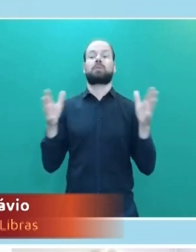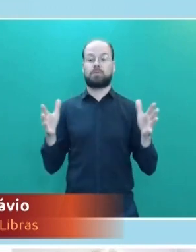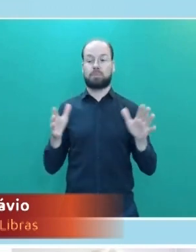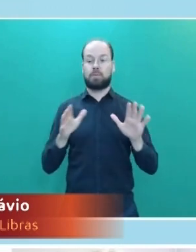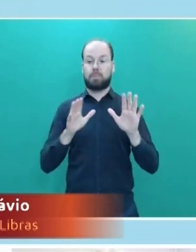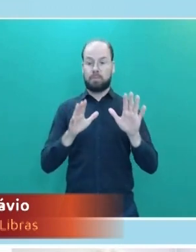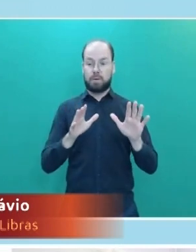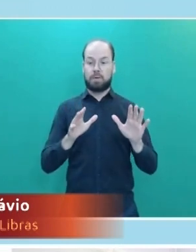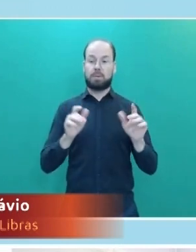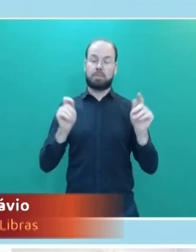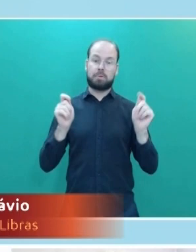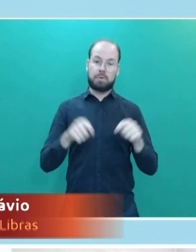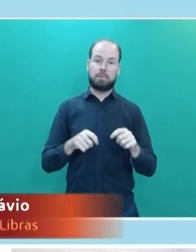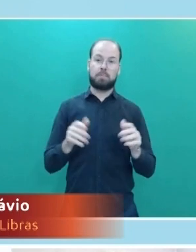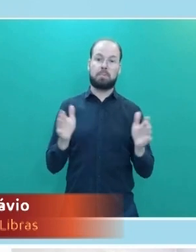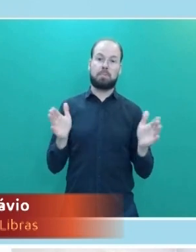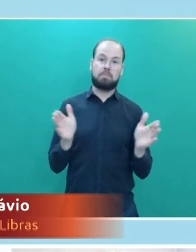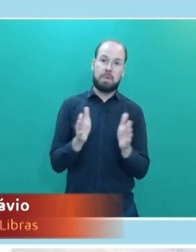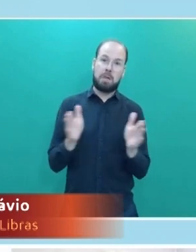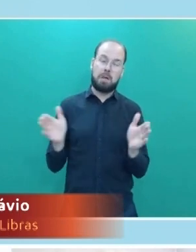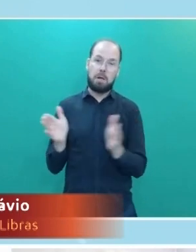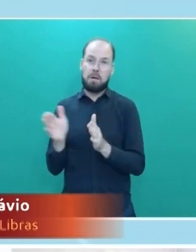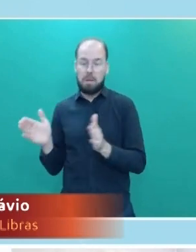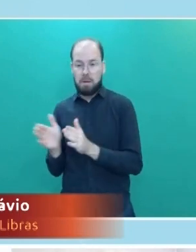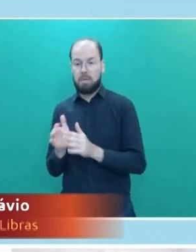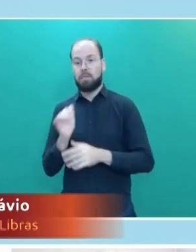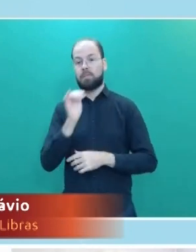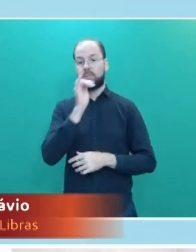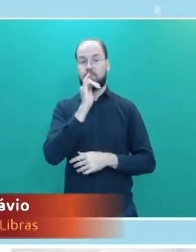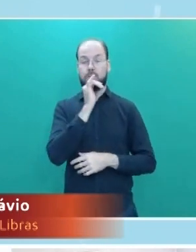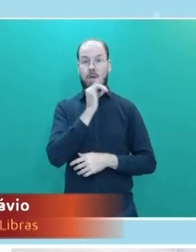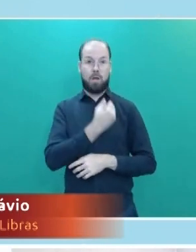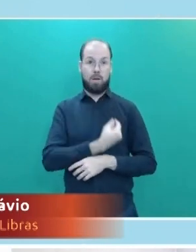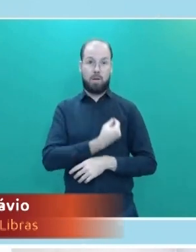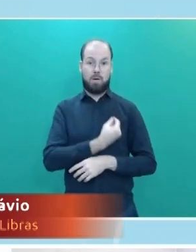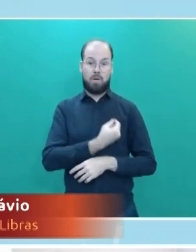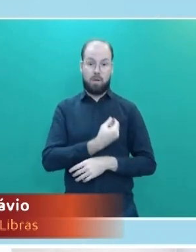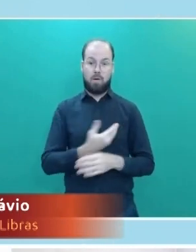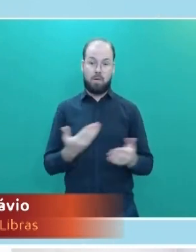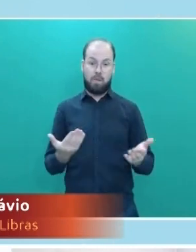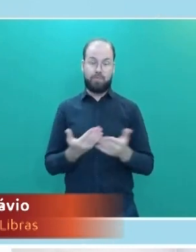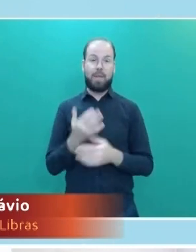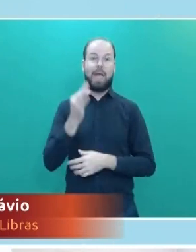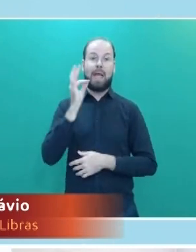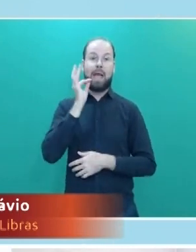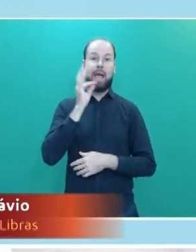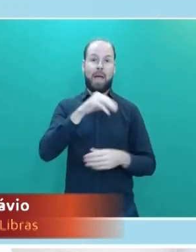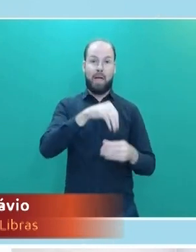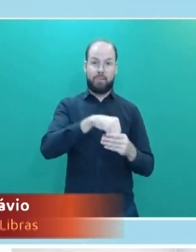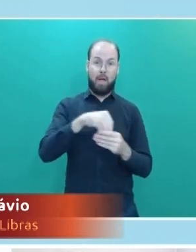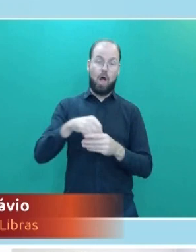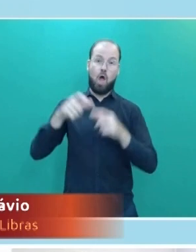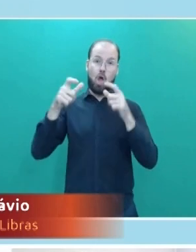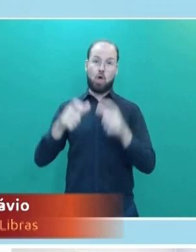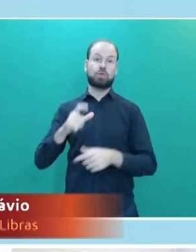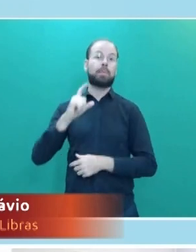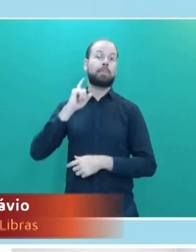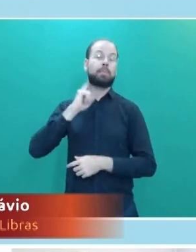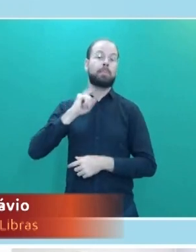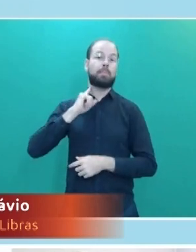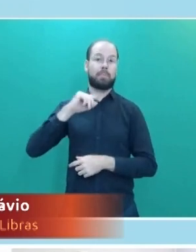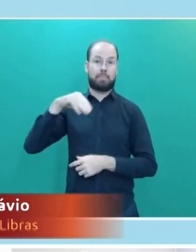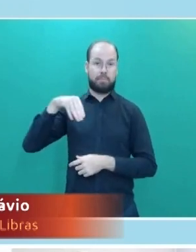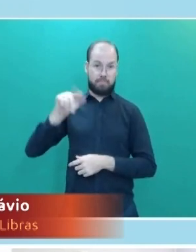até pequeno e médio. Por exemplo, atualmente no café em Minas Gerais não é somente